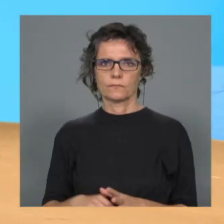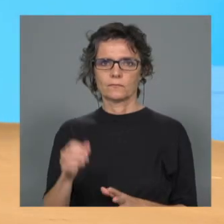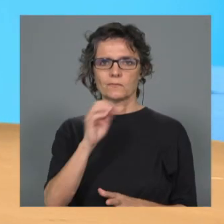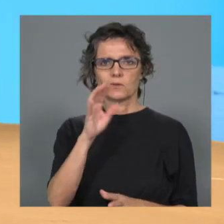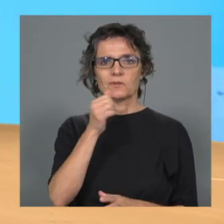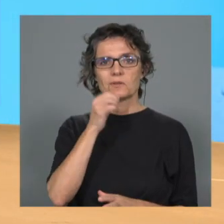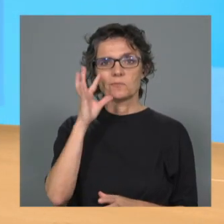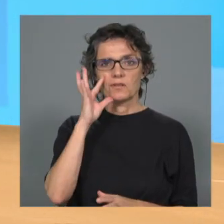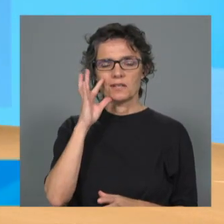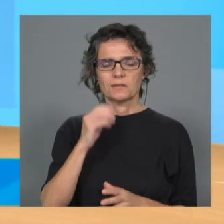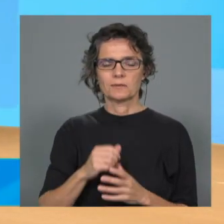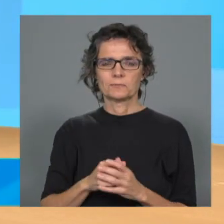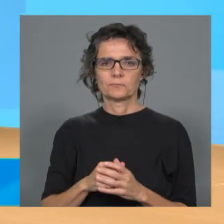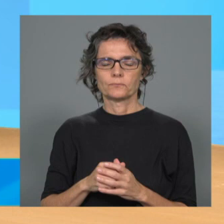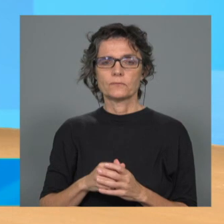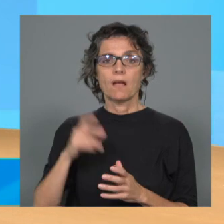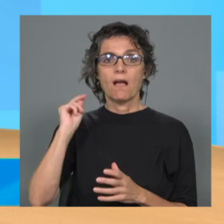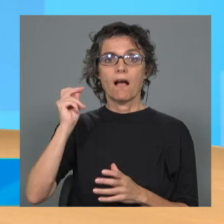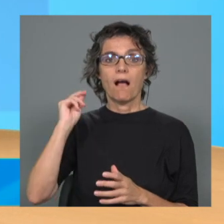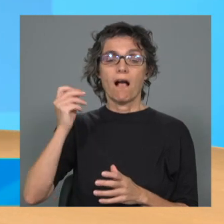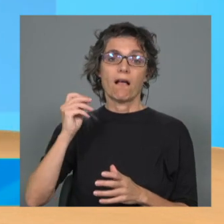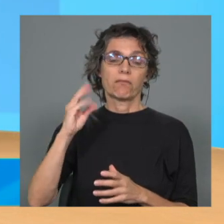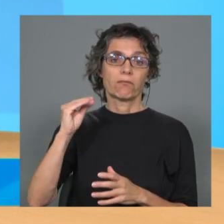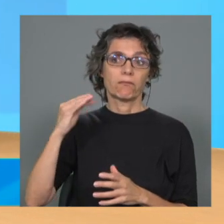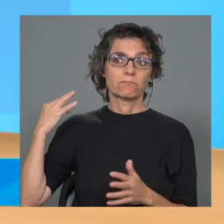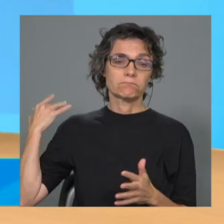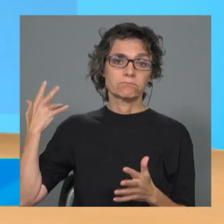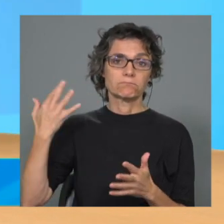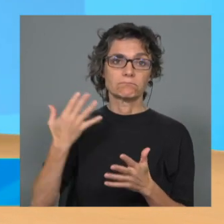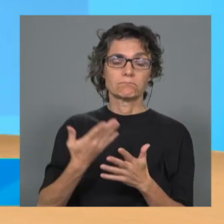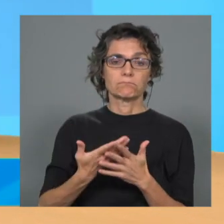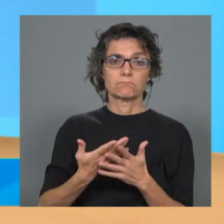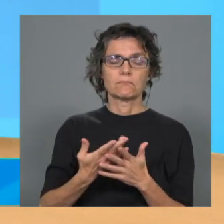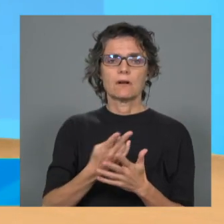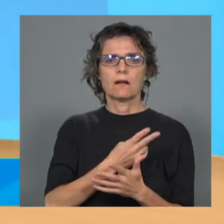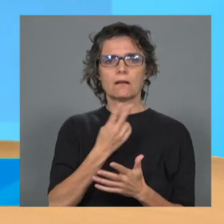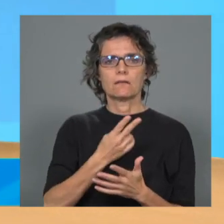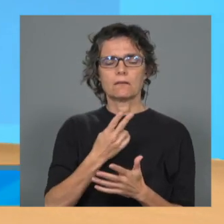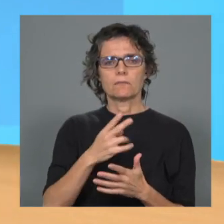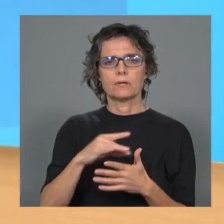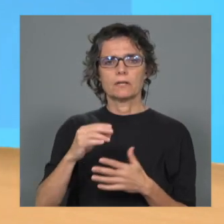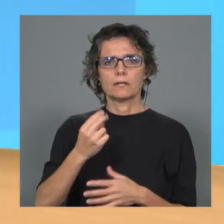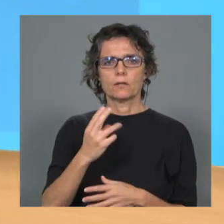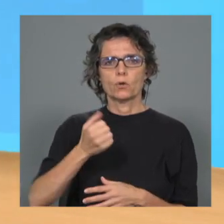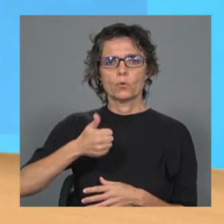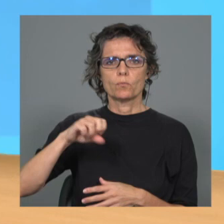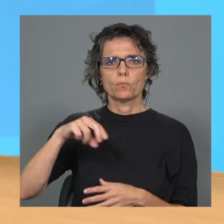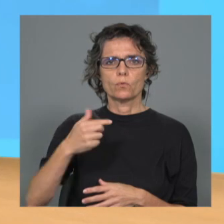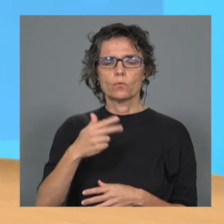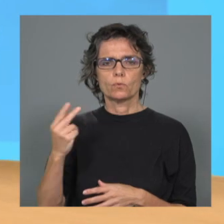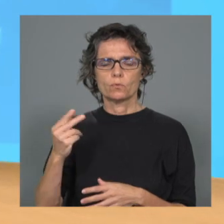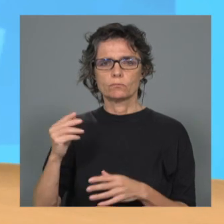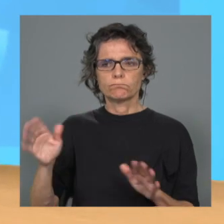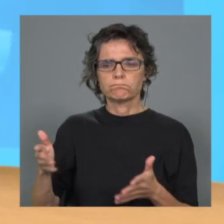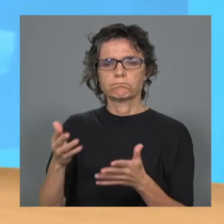Olá, uma boa tarde. Há mais de 10 anos que a Academia de Líderes Ubuntu potencia e valoriza a capacitação de